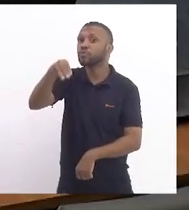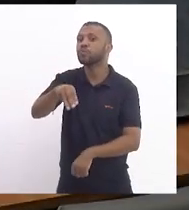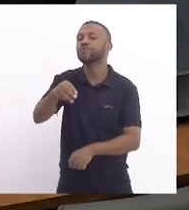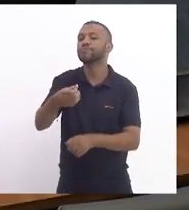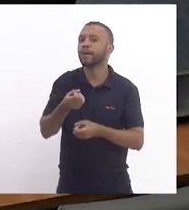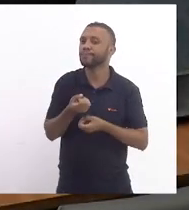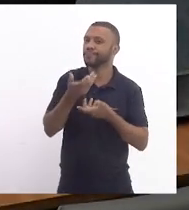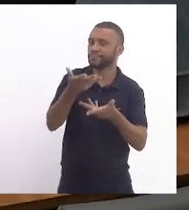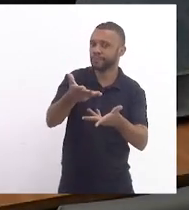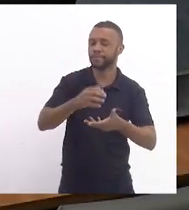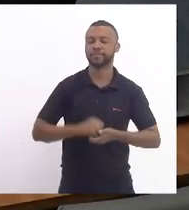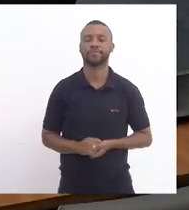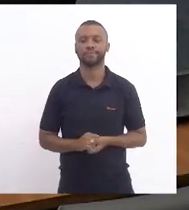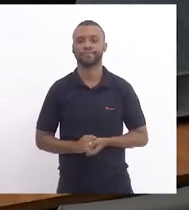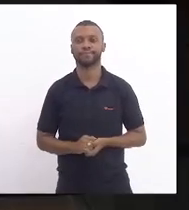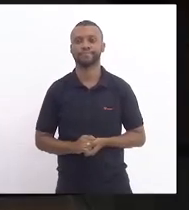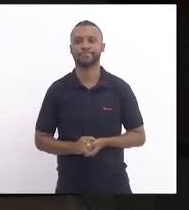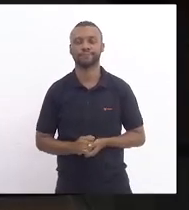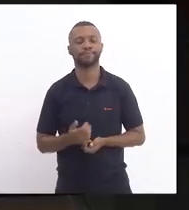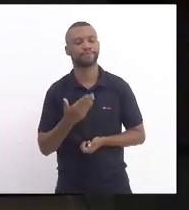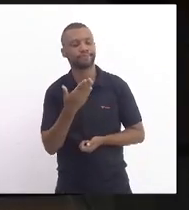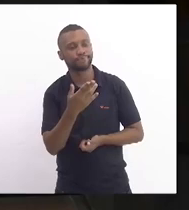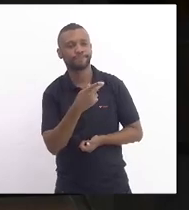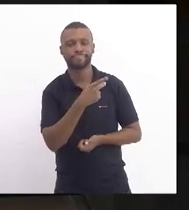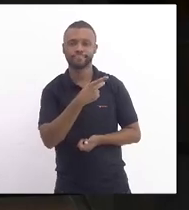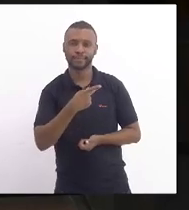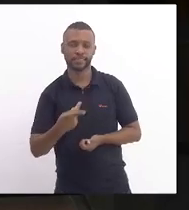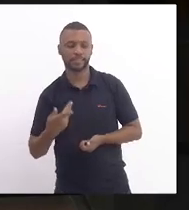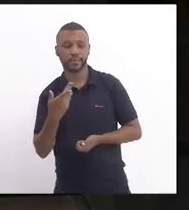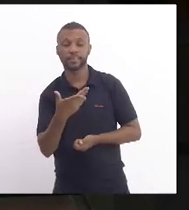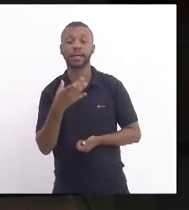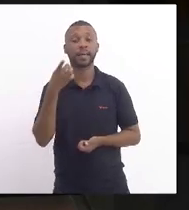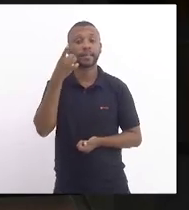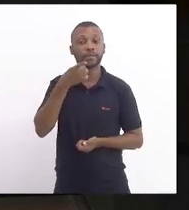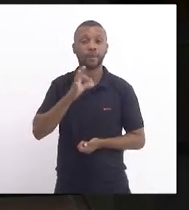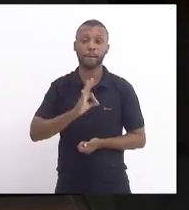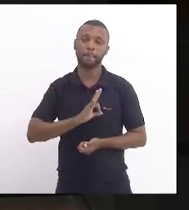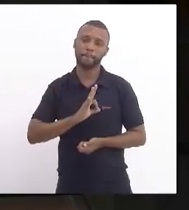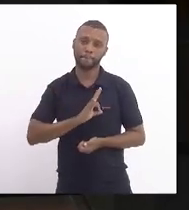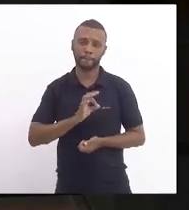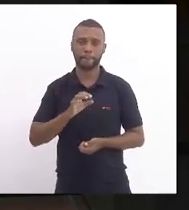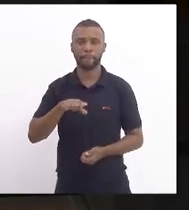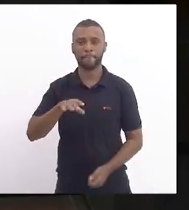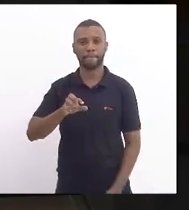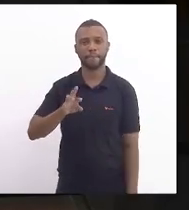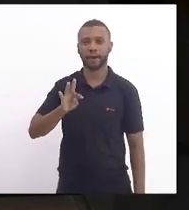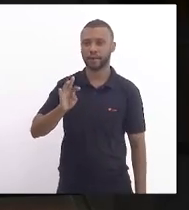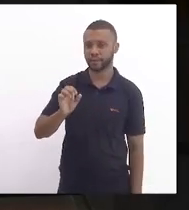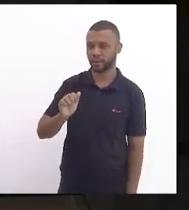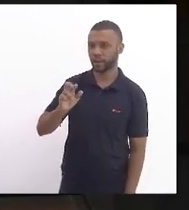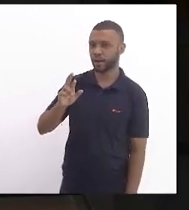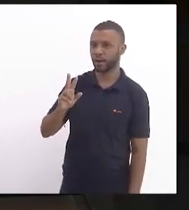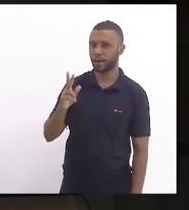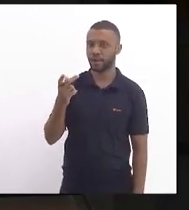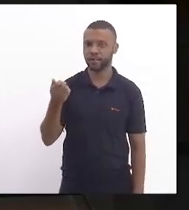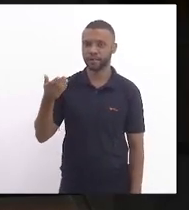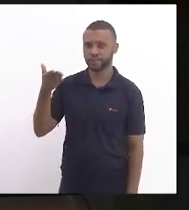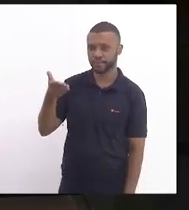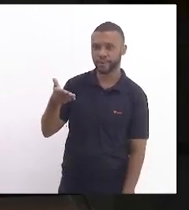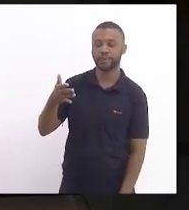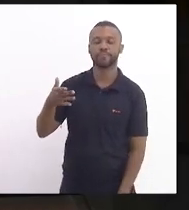chora Presidente deputada Martha Rocha eu